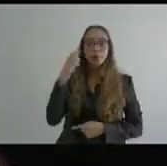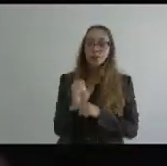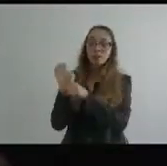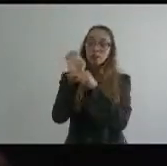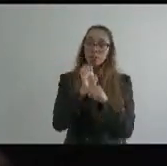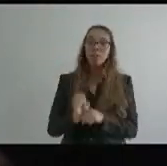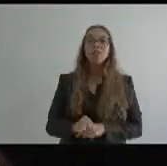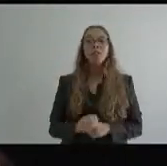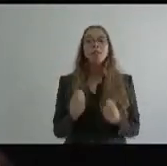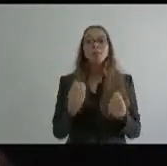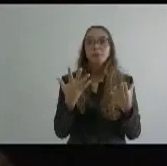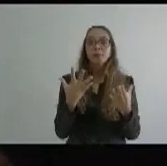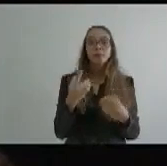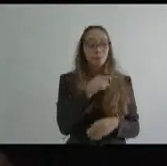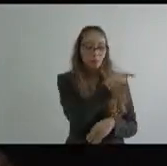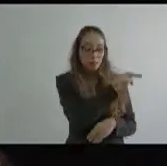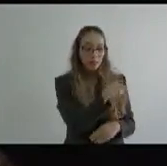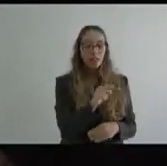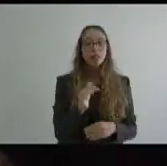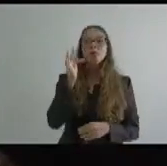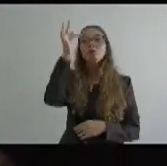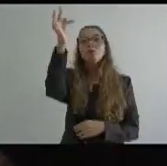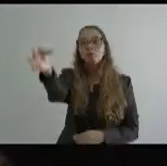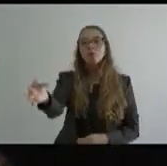fazer trabalhar as políticas de governo.